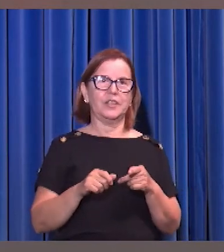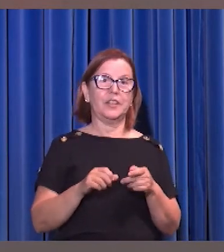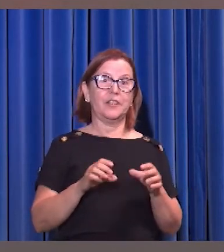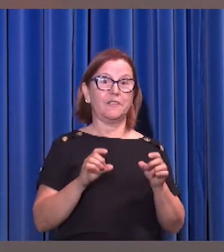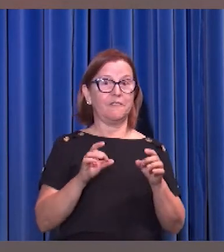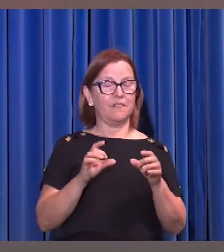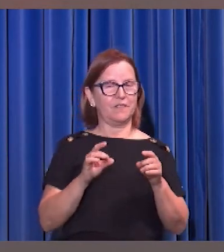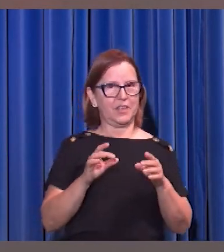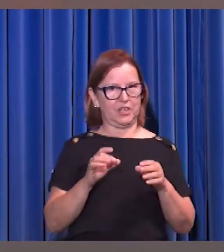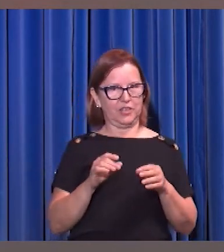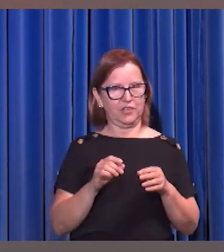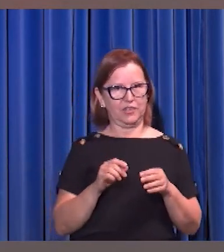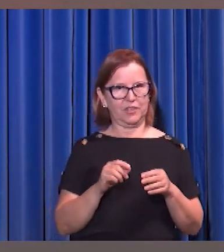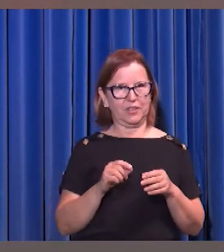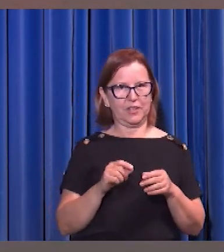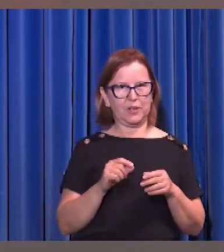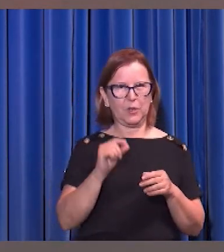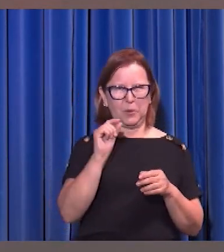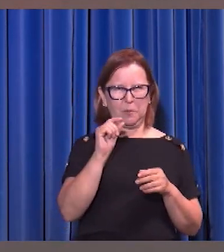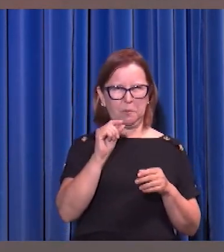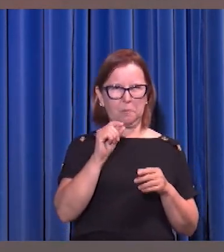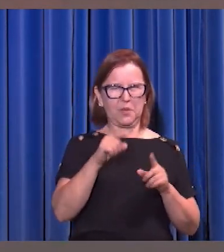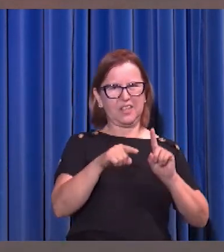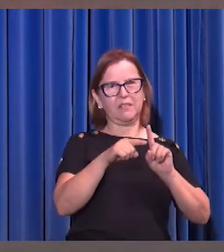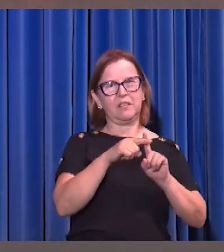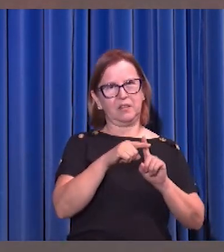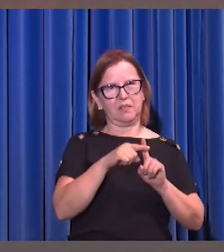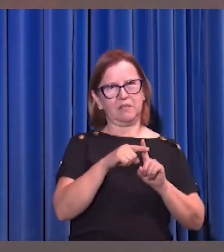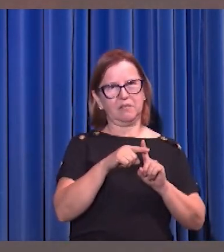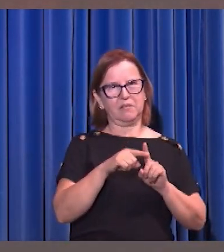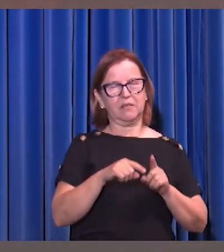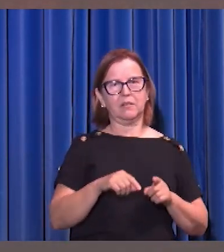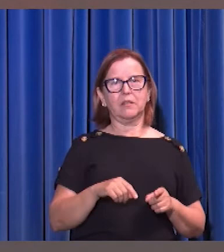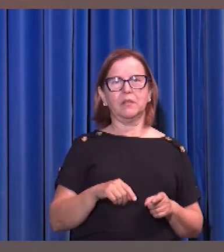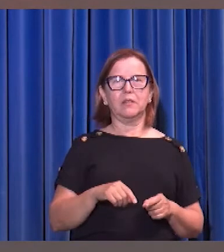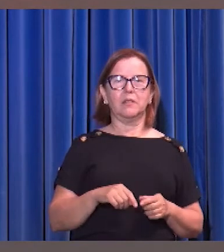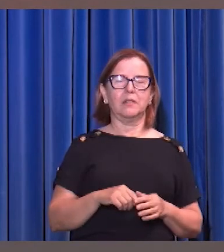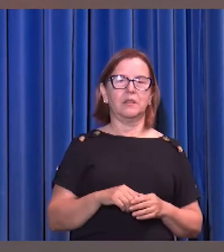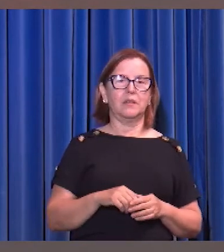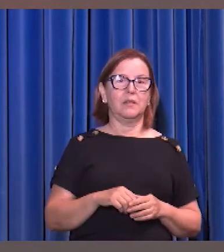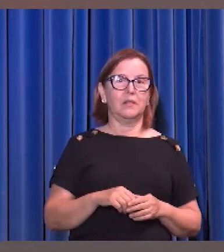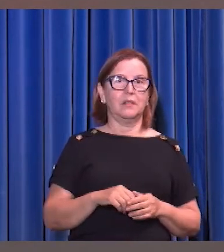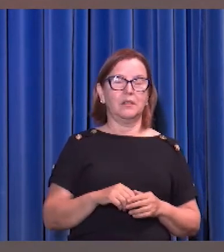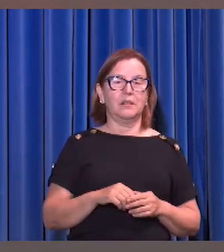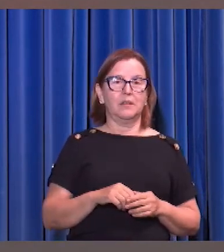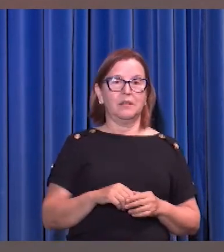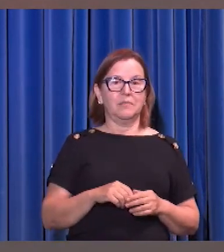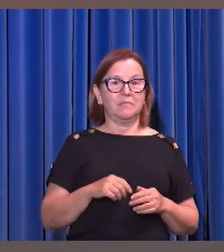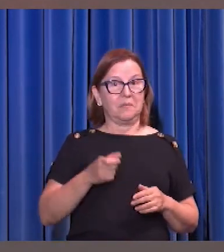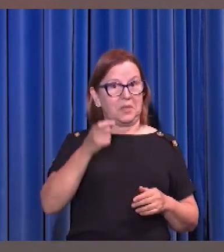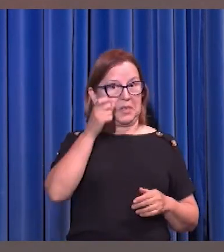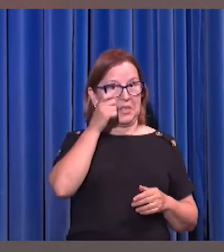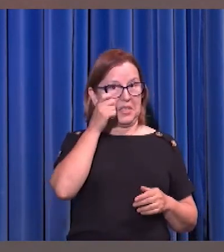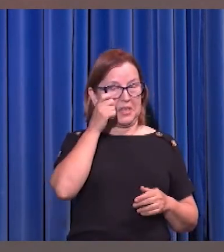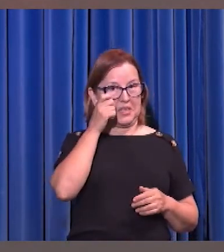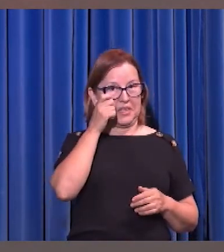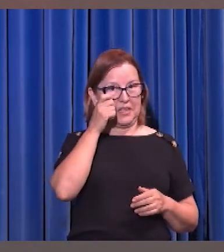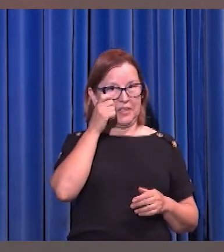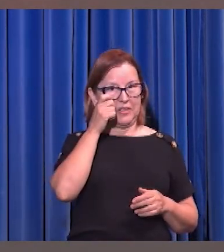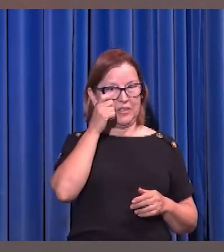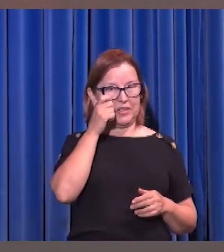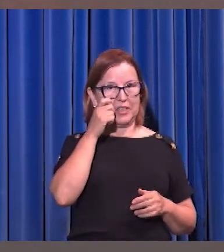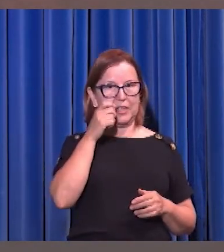Agora, isso salva? Agora, é exatamente interessante também nós olharmos para o texto bíblico, porque isso de